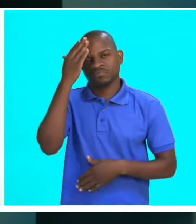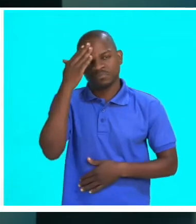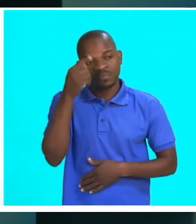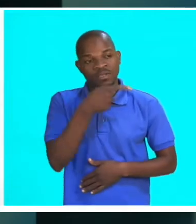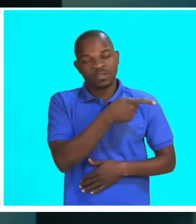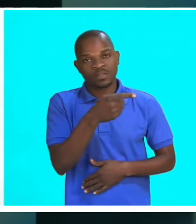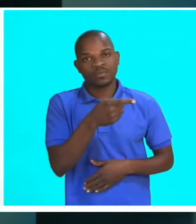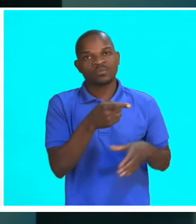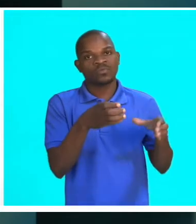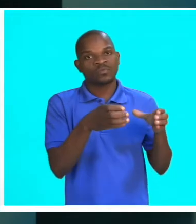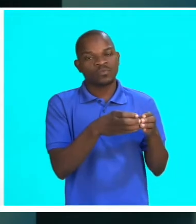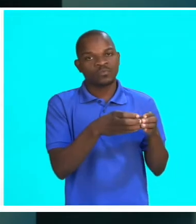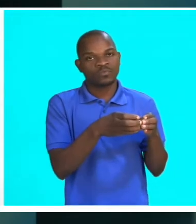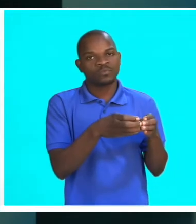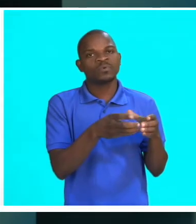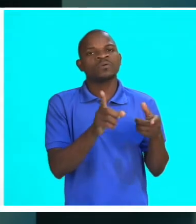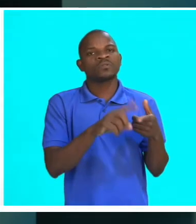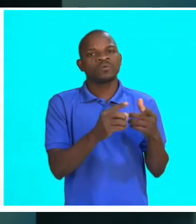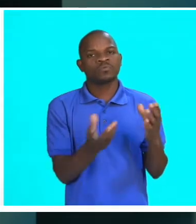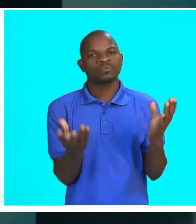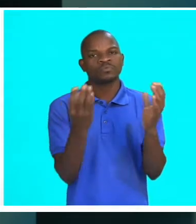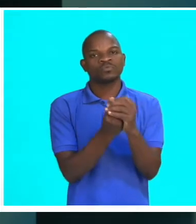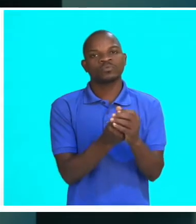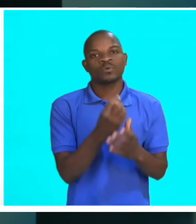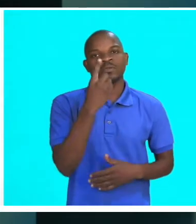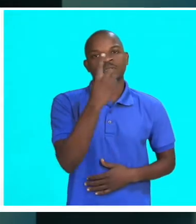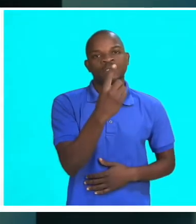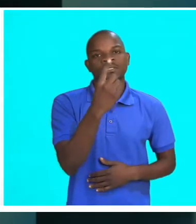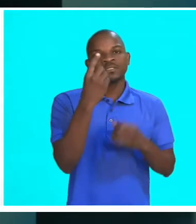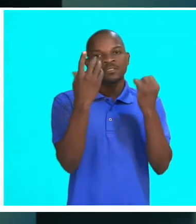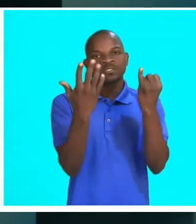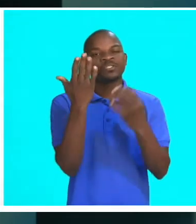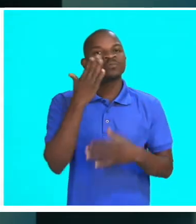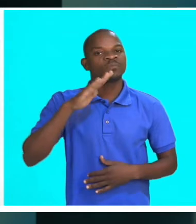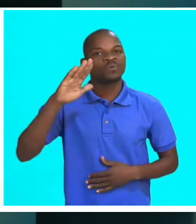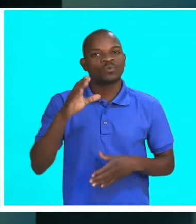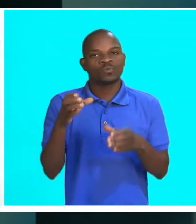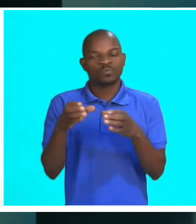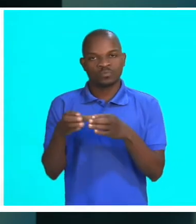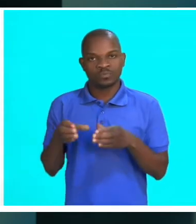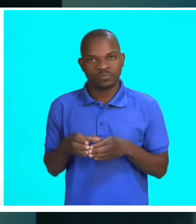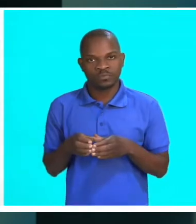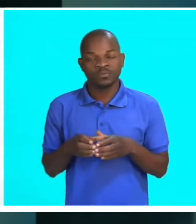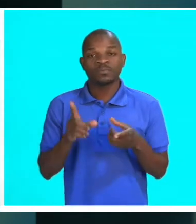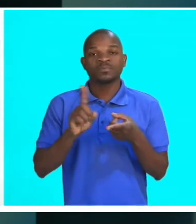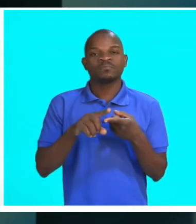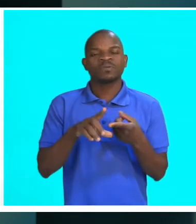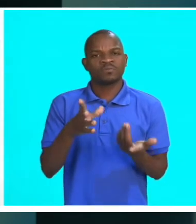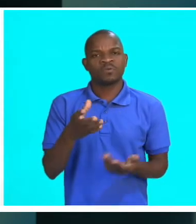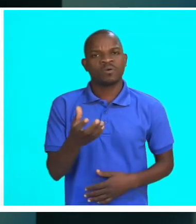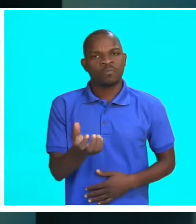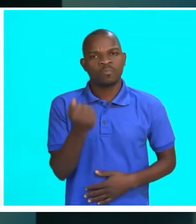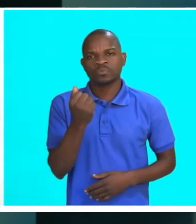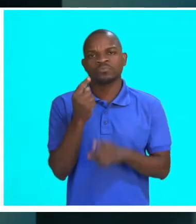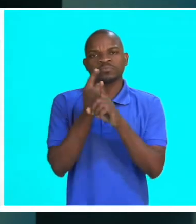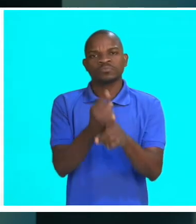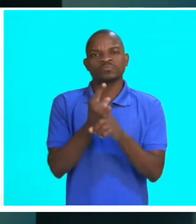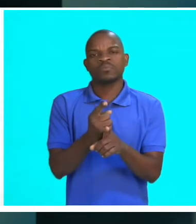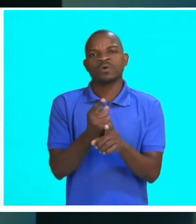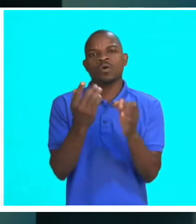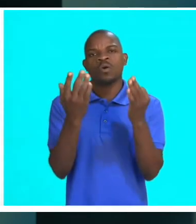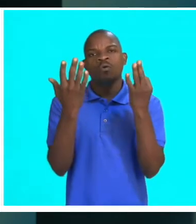qualquer uma daquelas equipas que está naquele nível das 16 melhores equipas da fase de grupos, portanto, tem